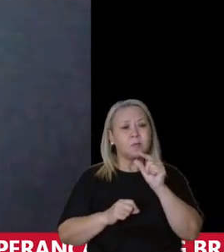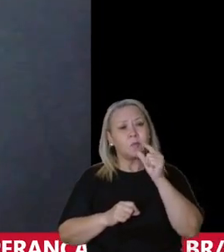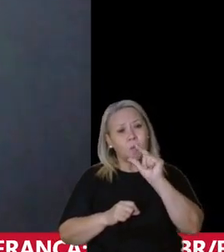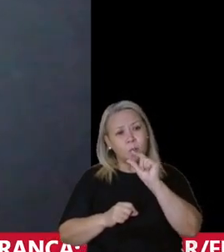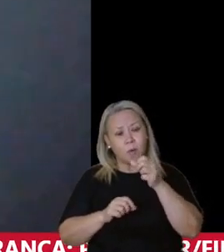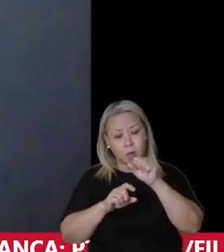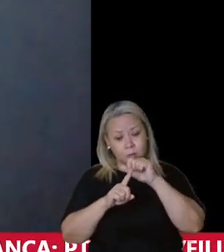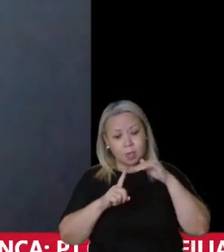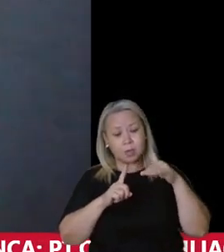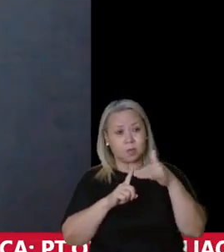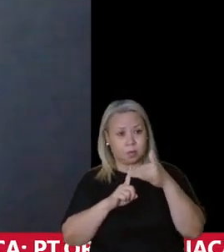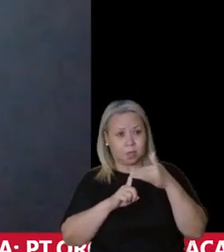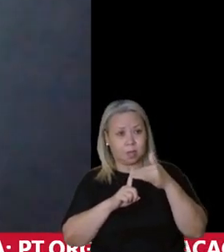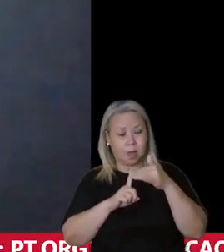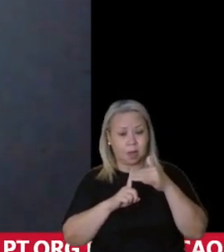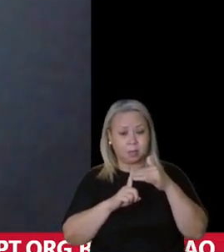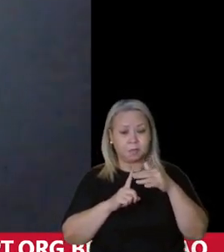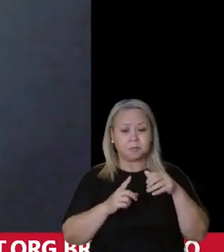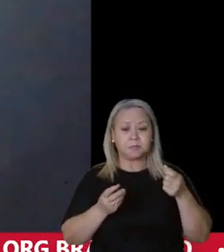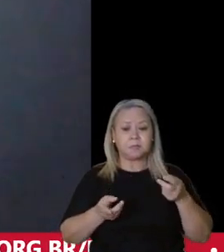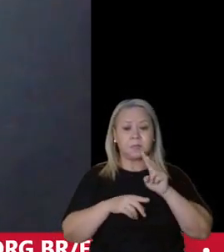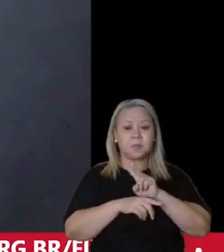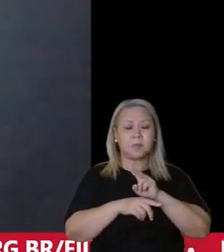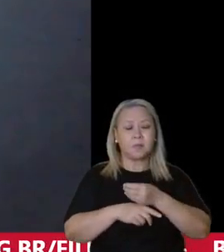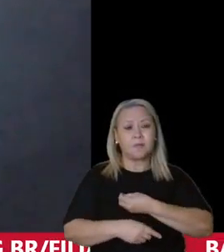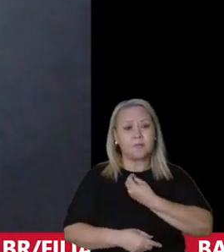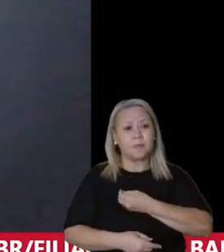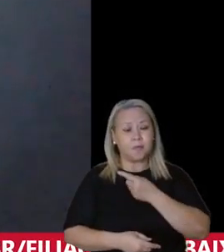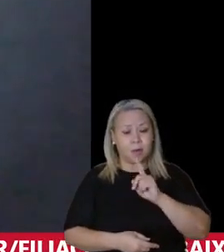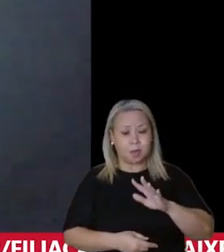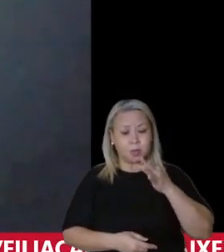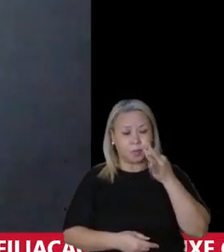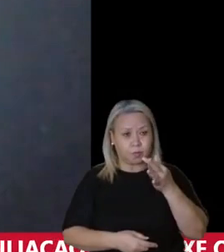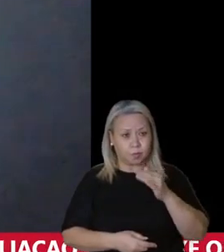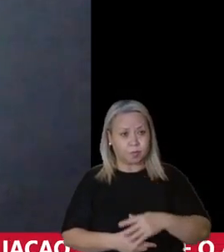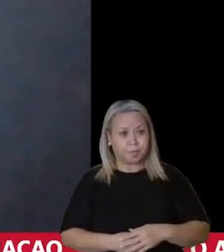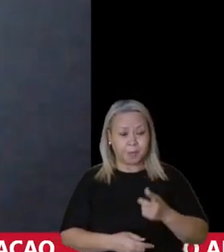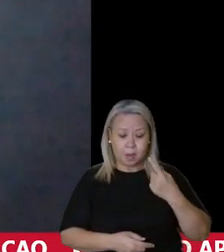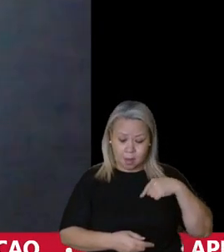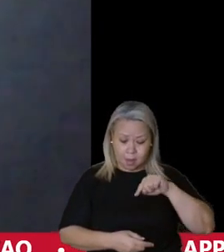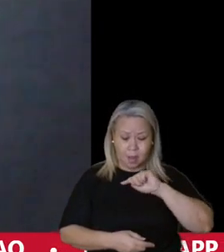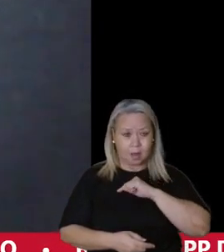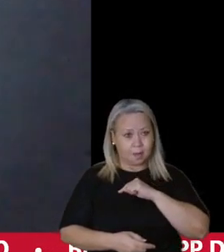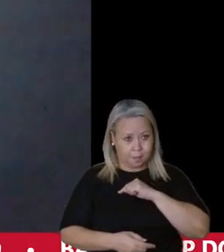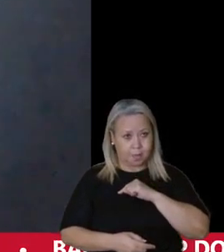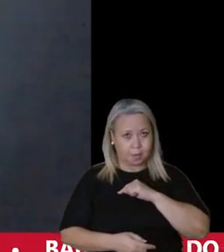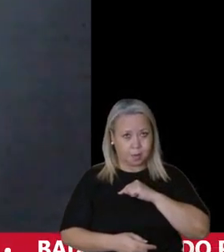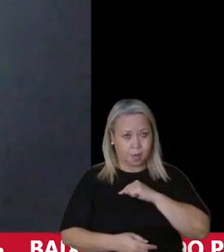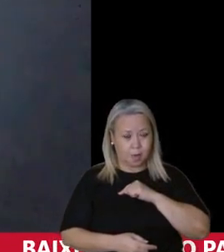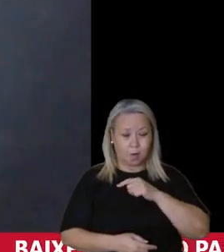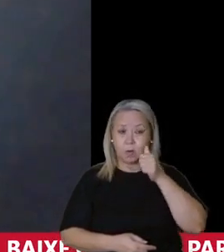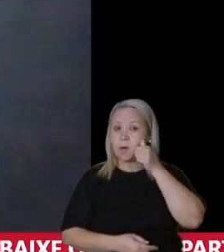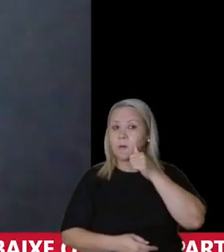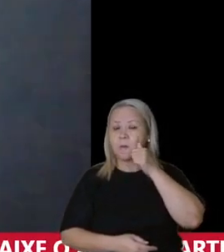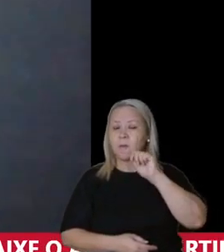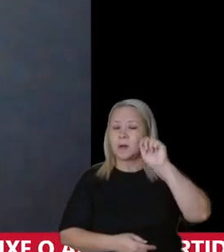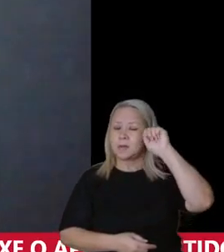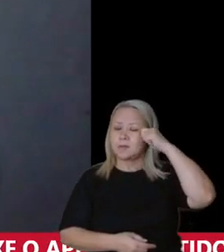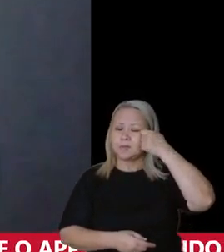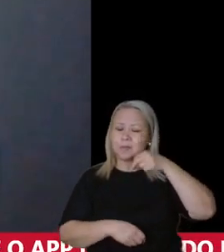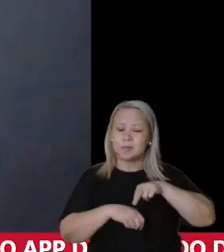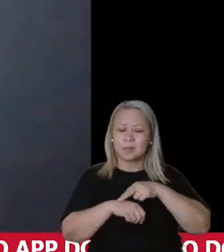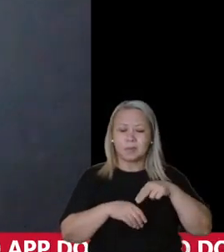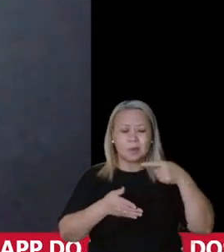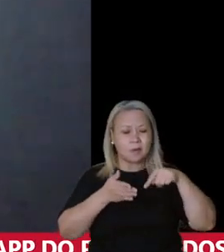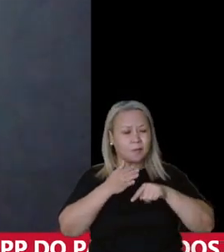gigantesca reservada apenas a viver esse futuro. Então, para a gente e para as meninas negras, é fundamental